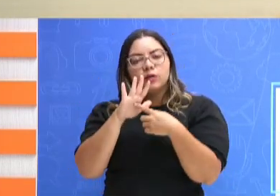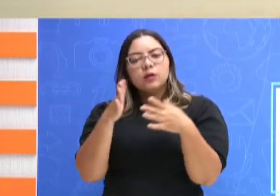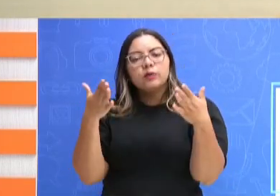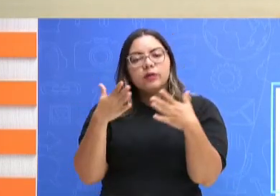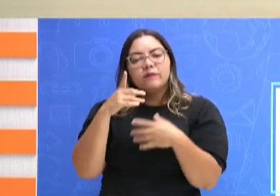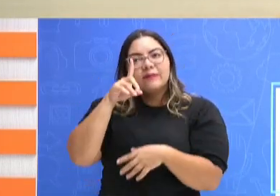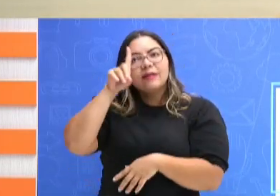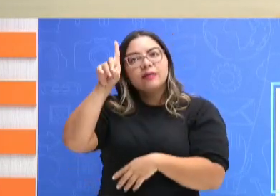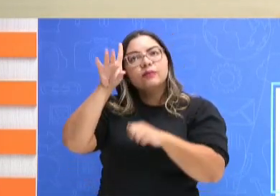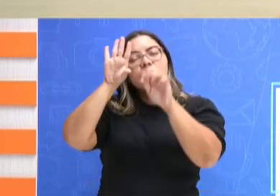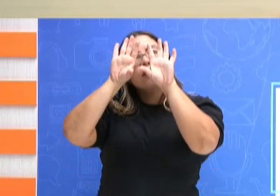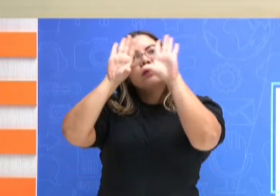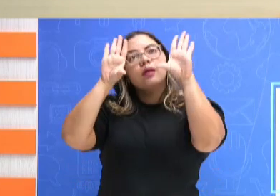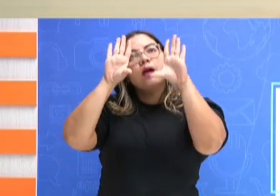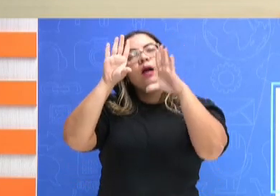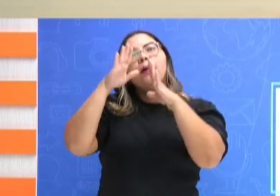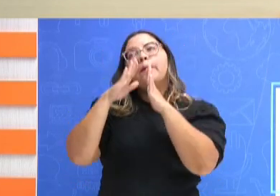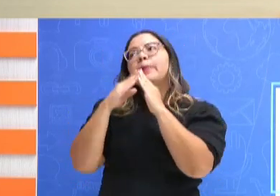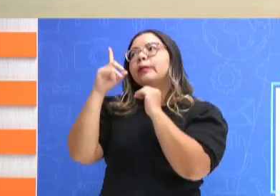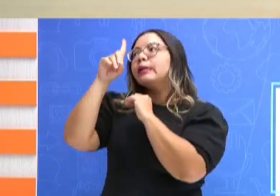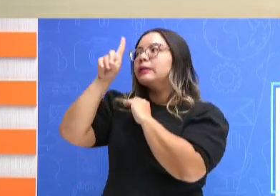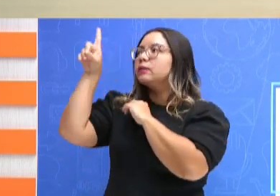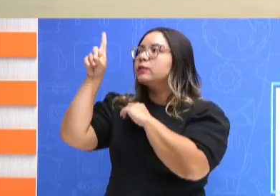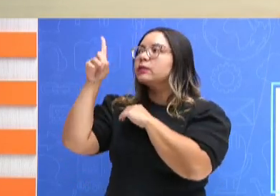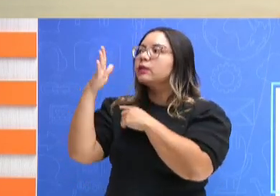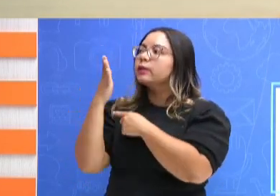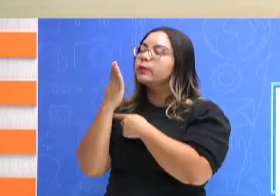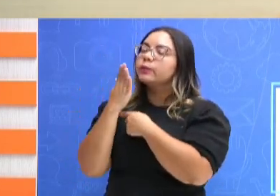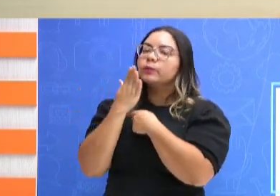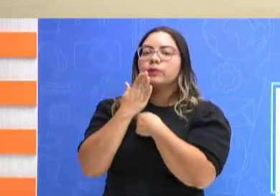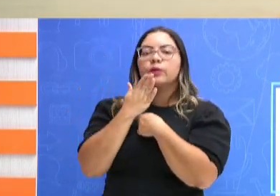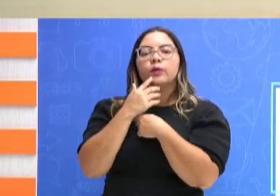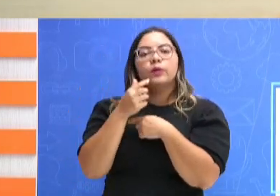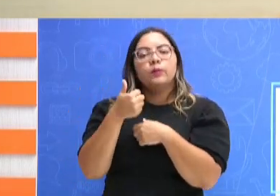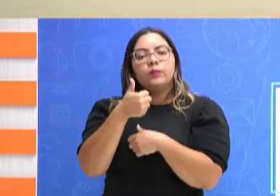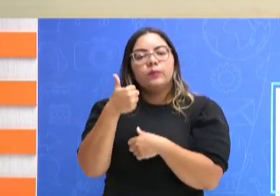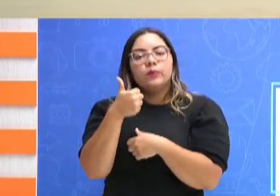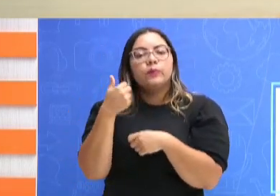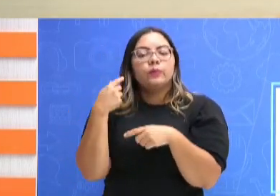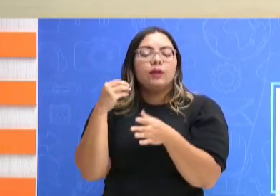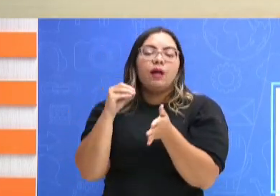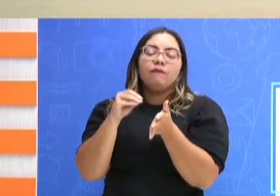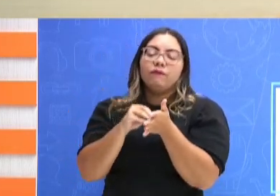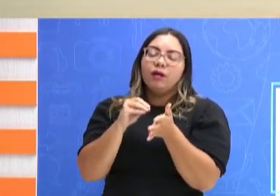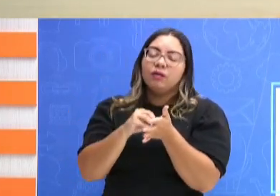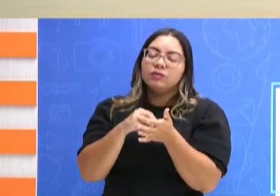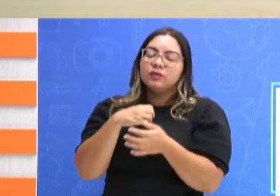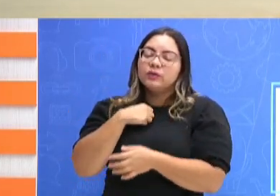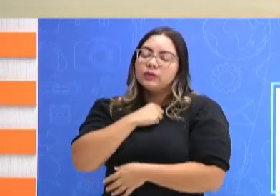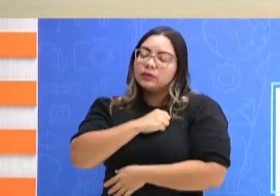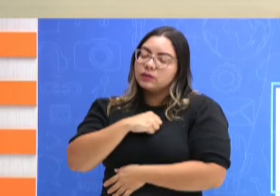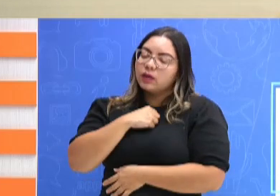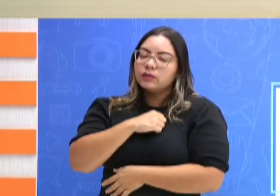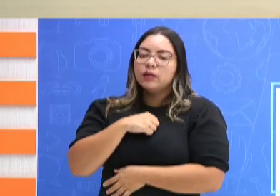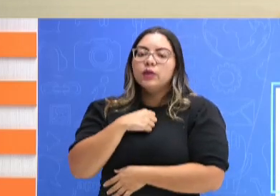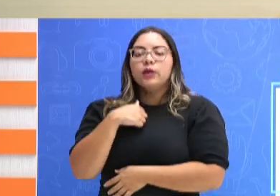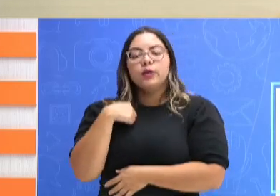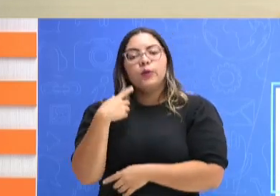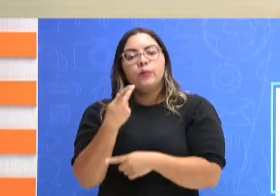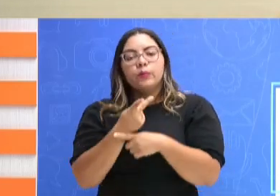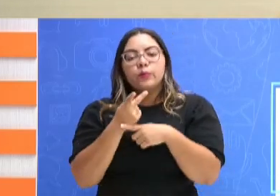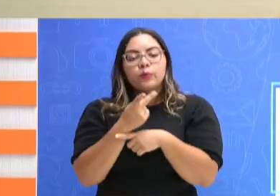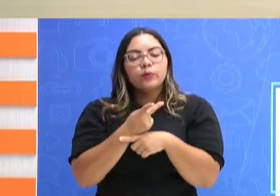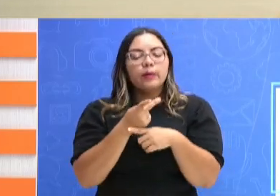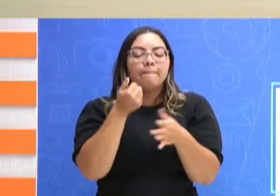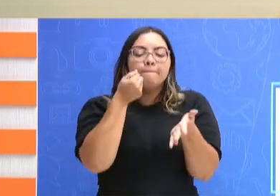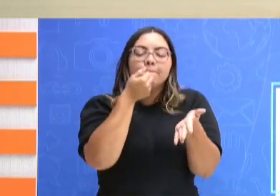lugar. Peça a Deus que me conduza, que mesmo na sua ausência, que eu possa encontrar formas e meios de